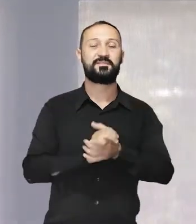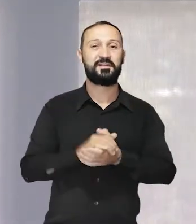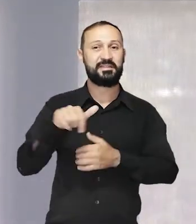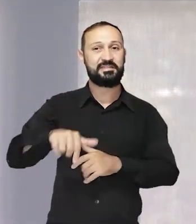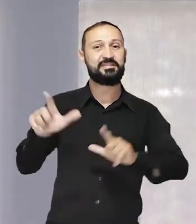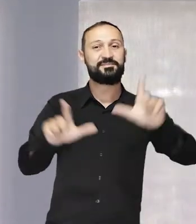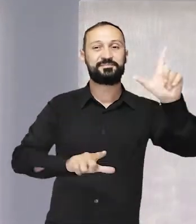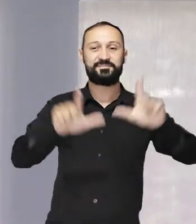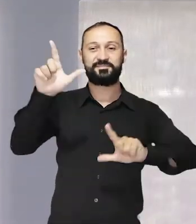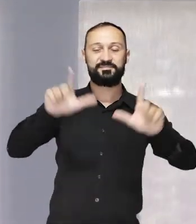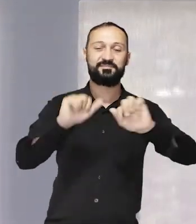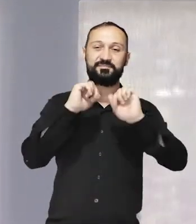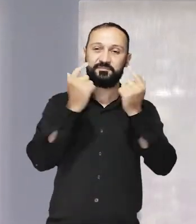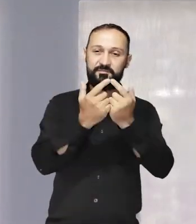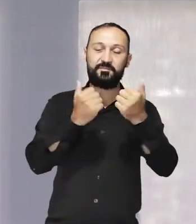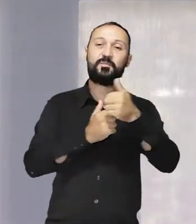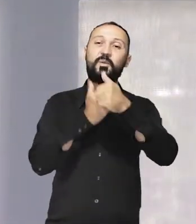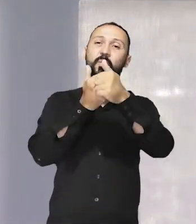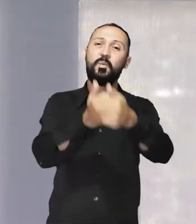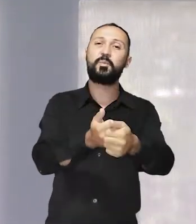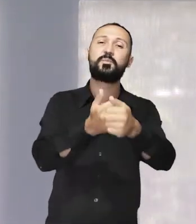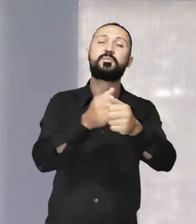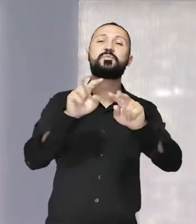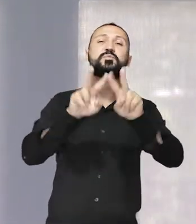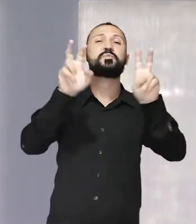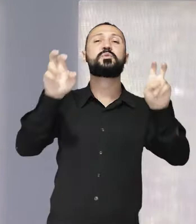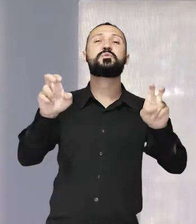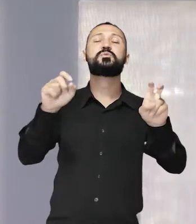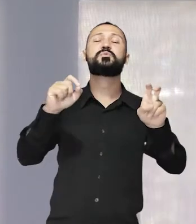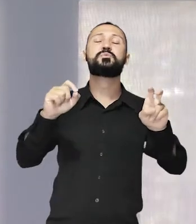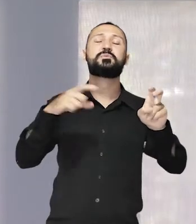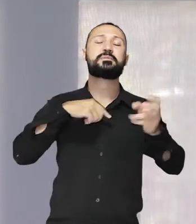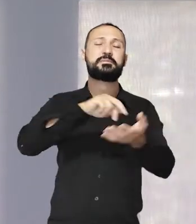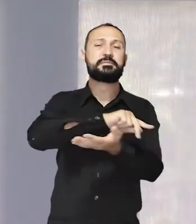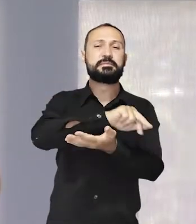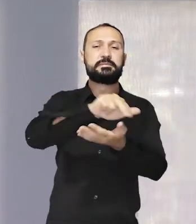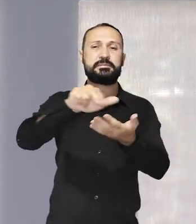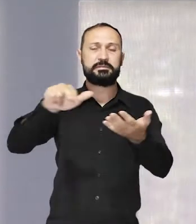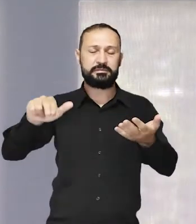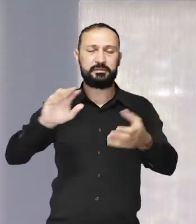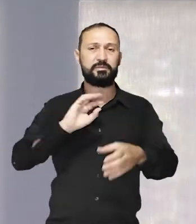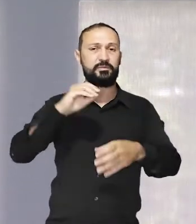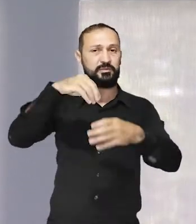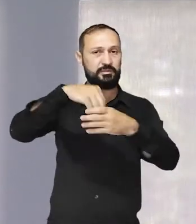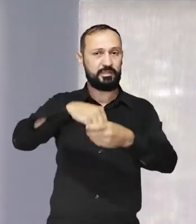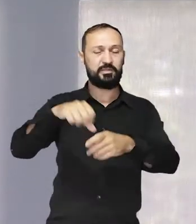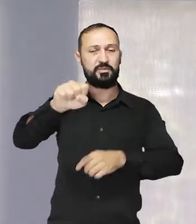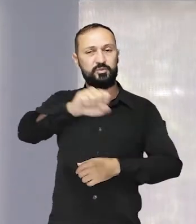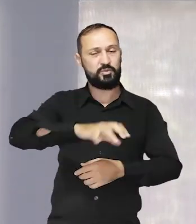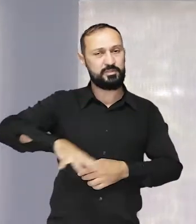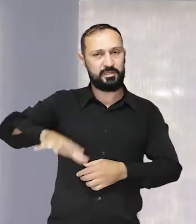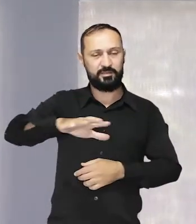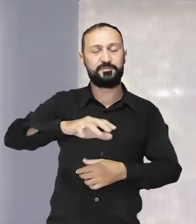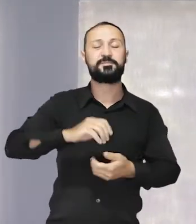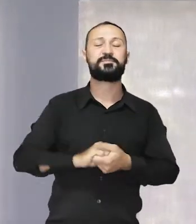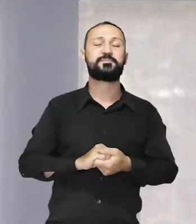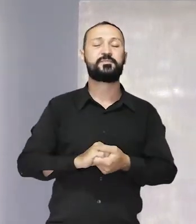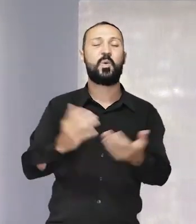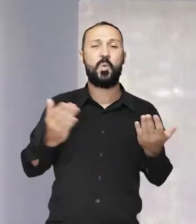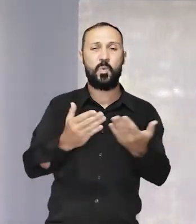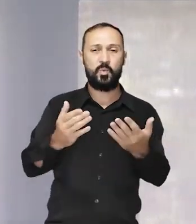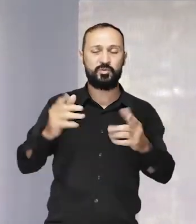Olá, aqui na TV Assembleia você também acompanha os principais assuntos que abrangem os mais diversos setores da nossa